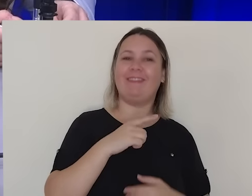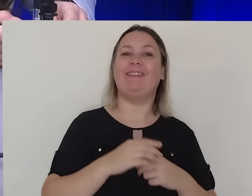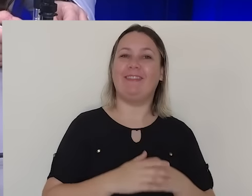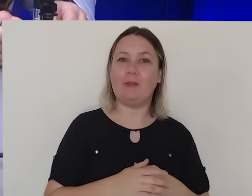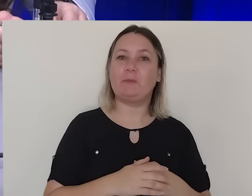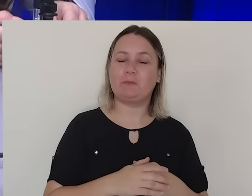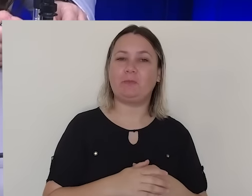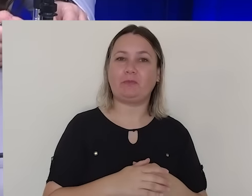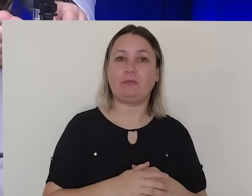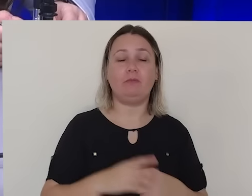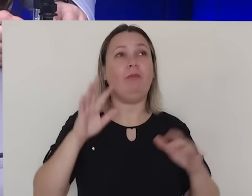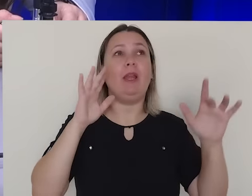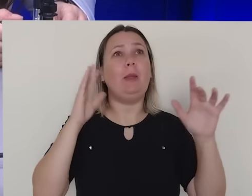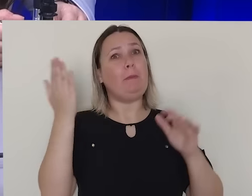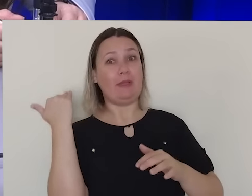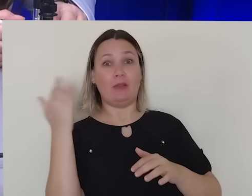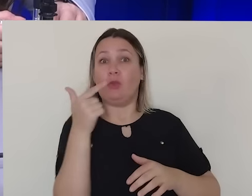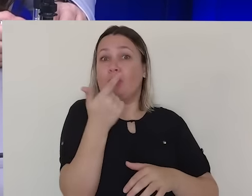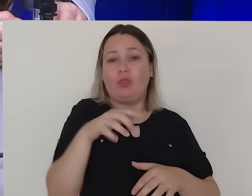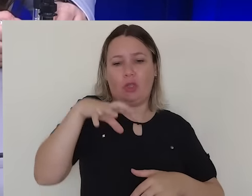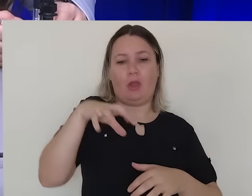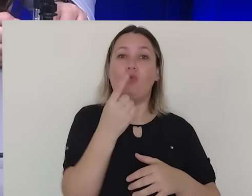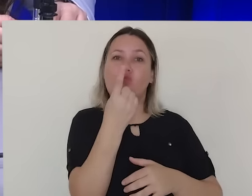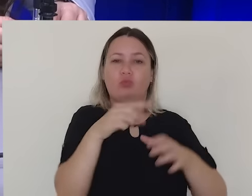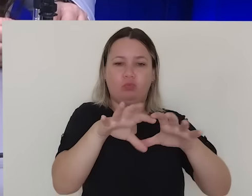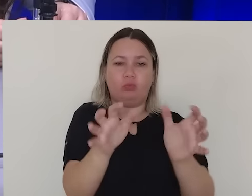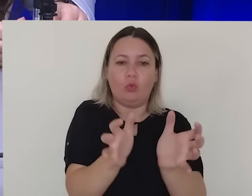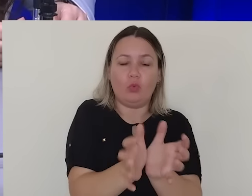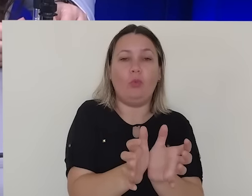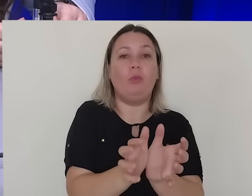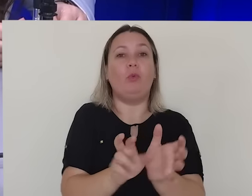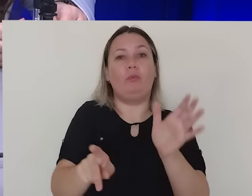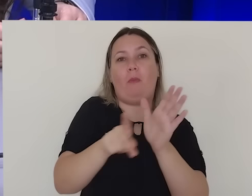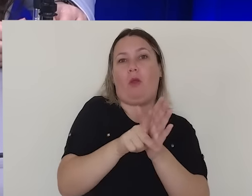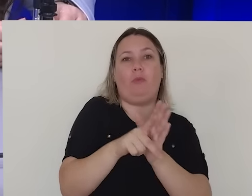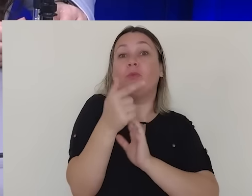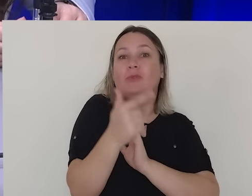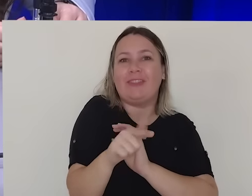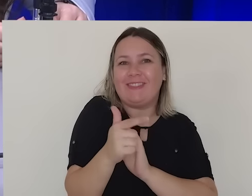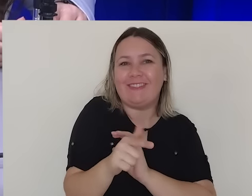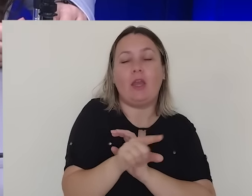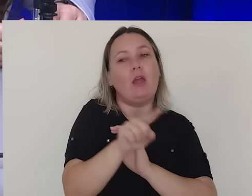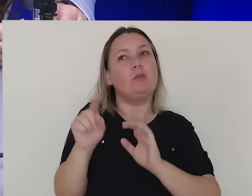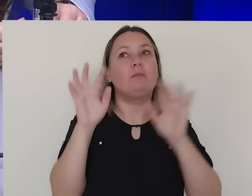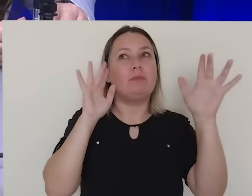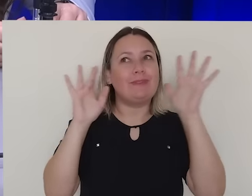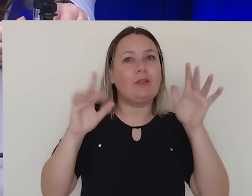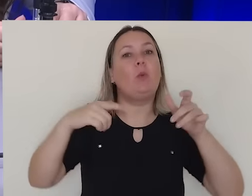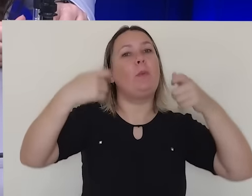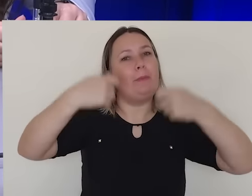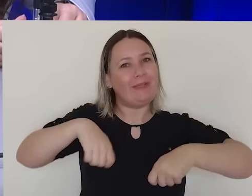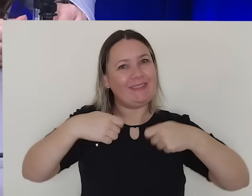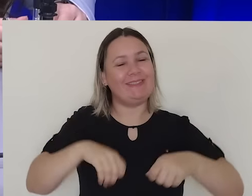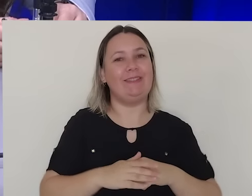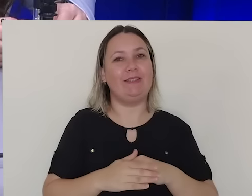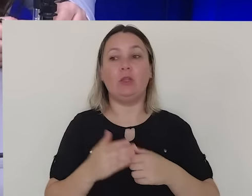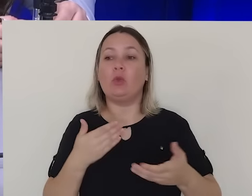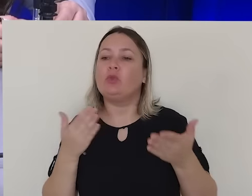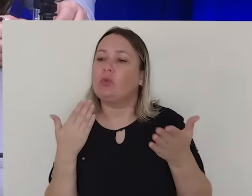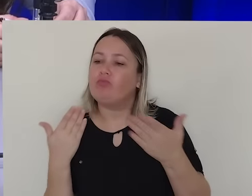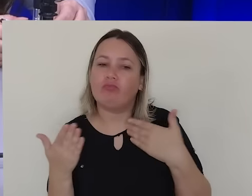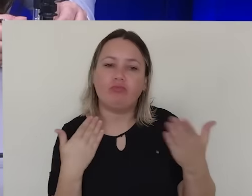muito parecido com a com a com a Leroi né E e esse foi uma maneira que o assunto pudesse ser aculturado na empresa